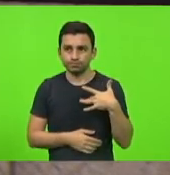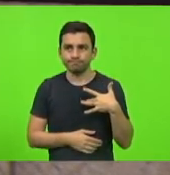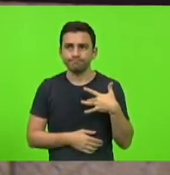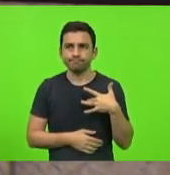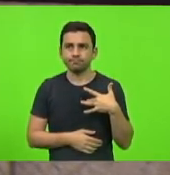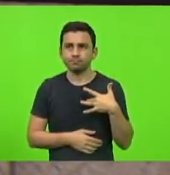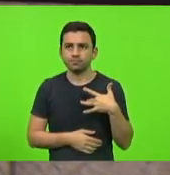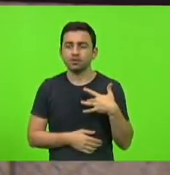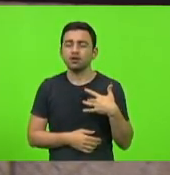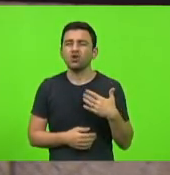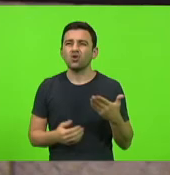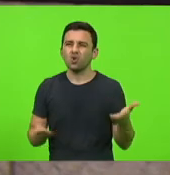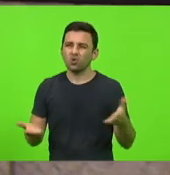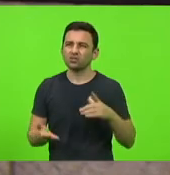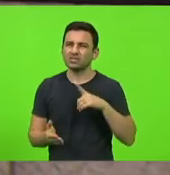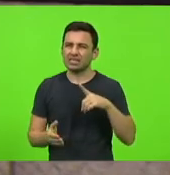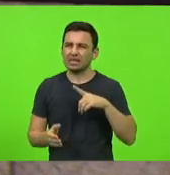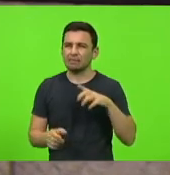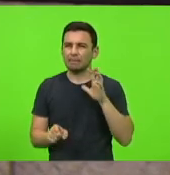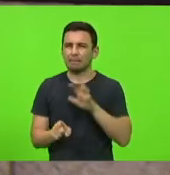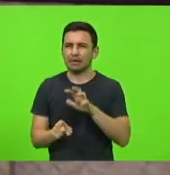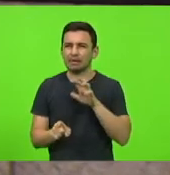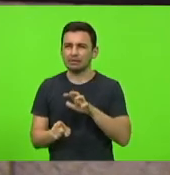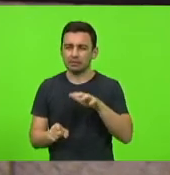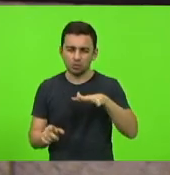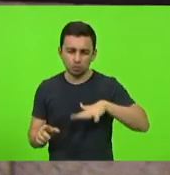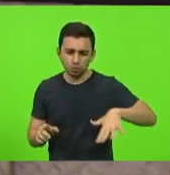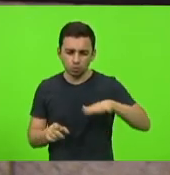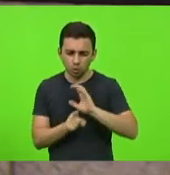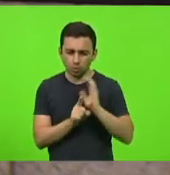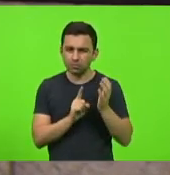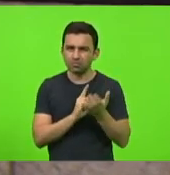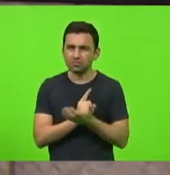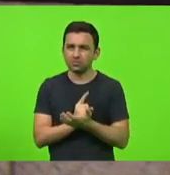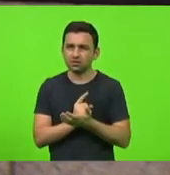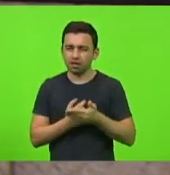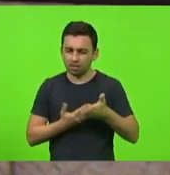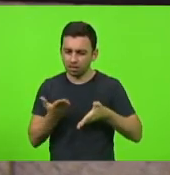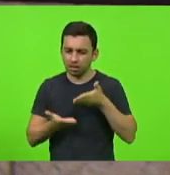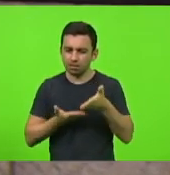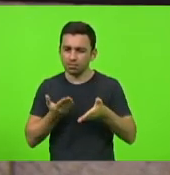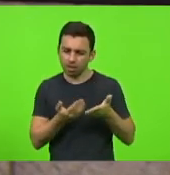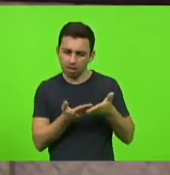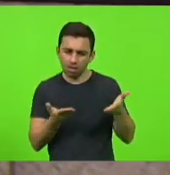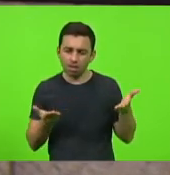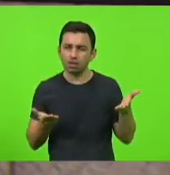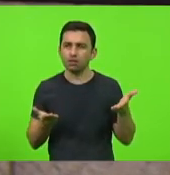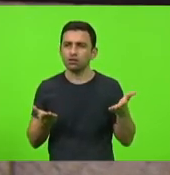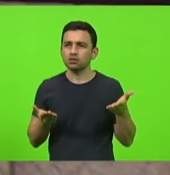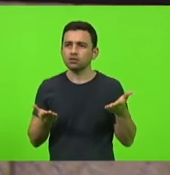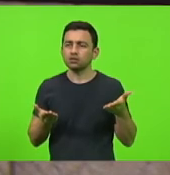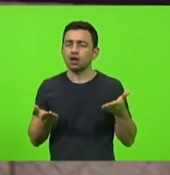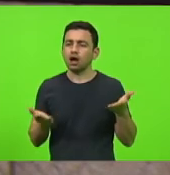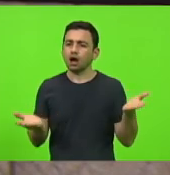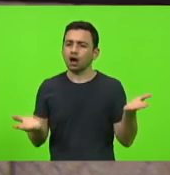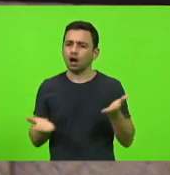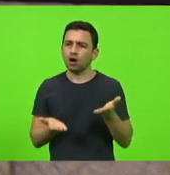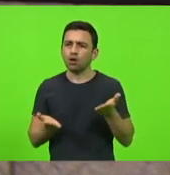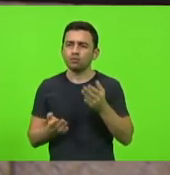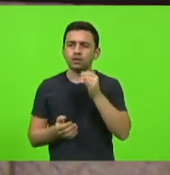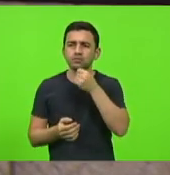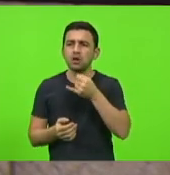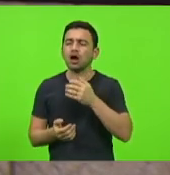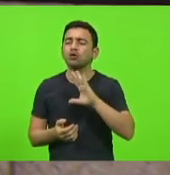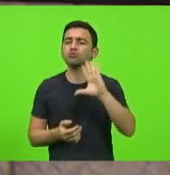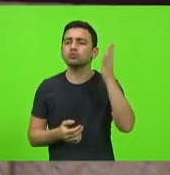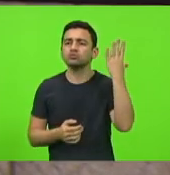hoje uma grande pressão por parte das comunidades terapêuticas, porque, infelizmente, foi adotada uma